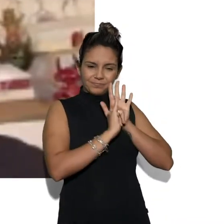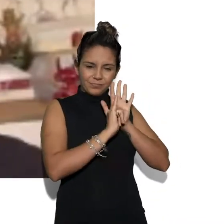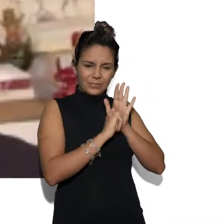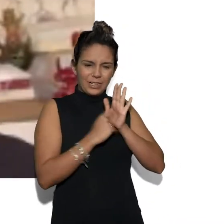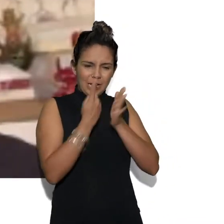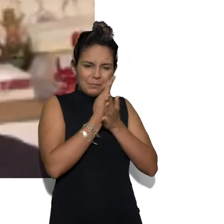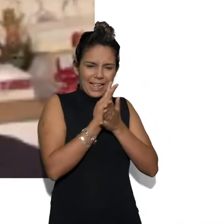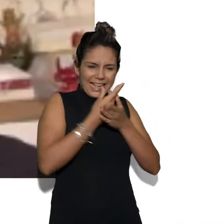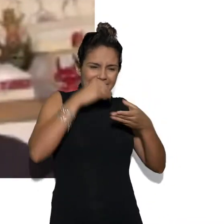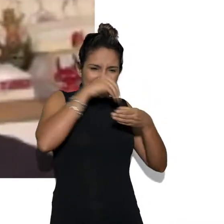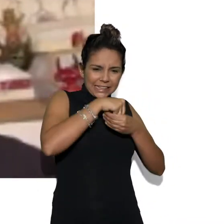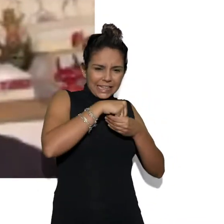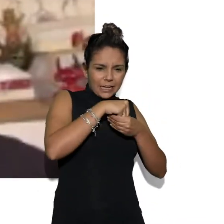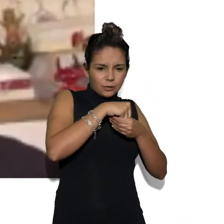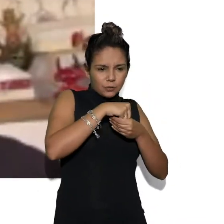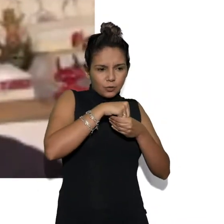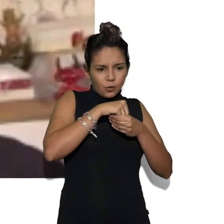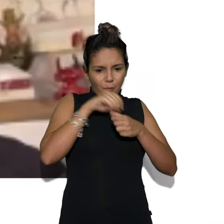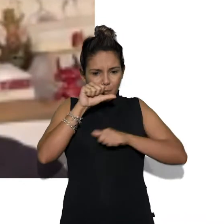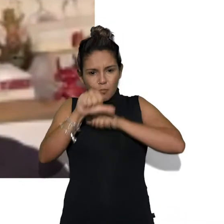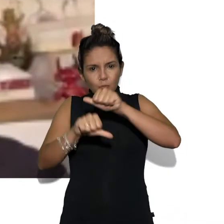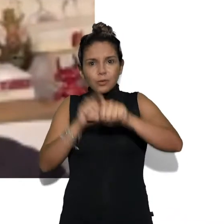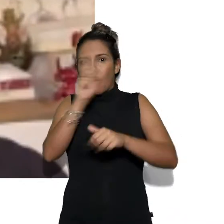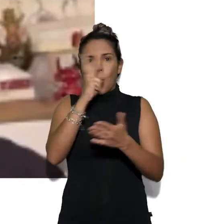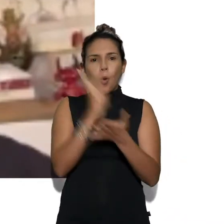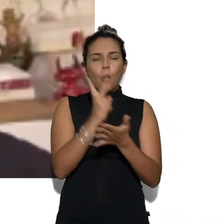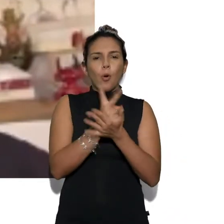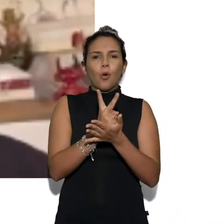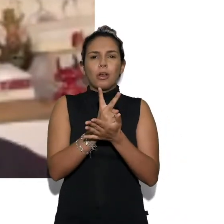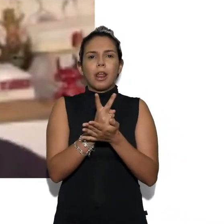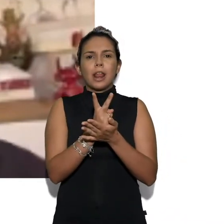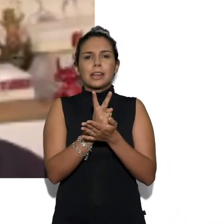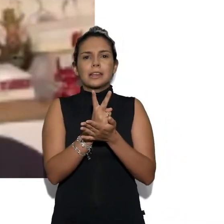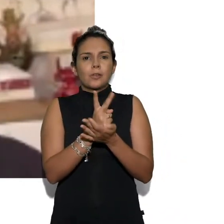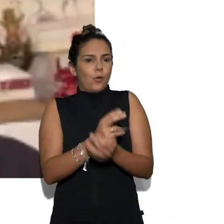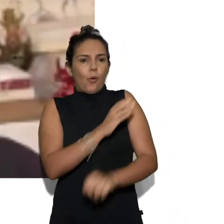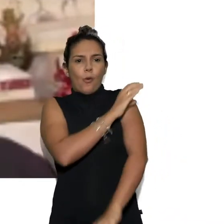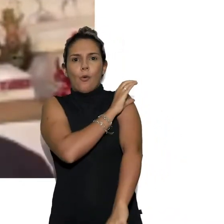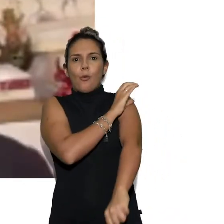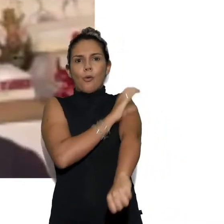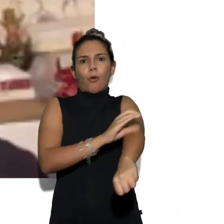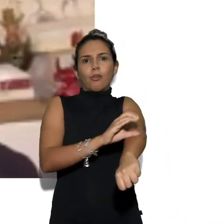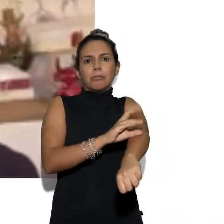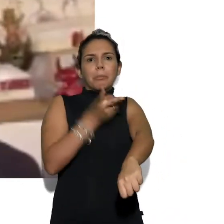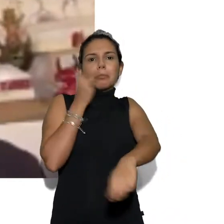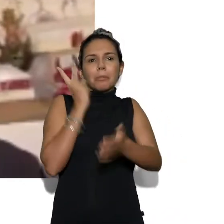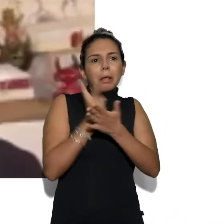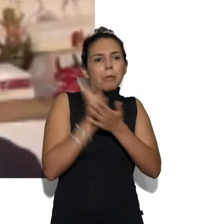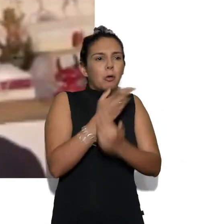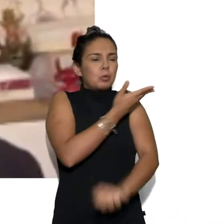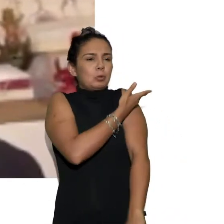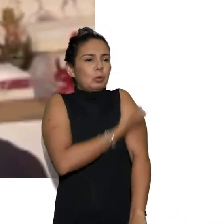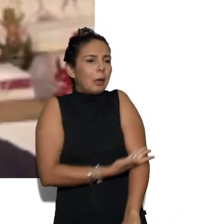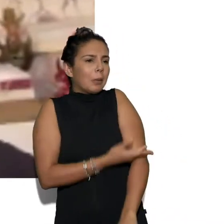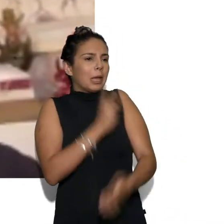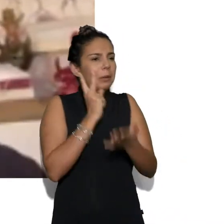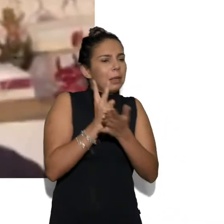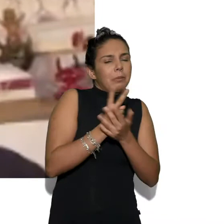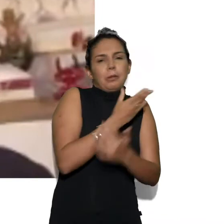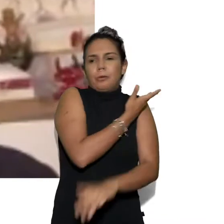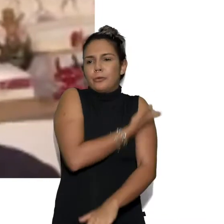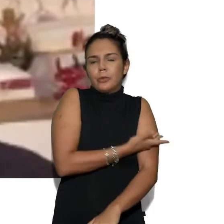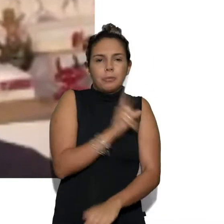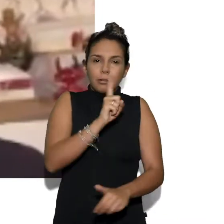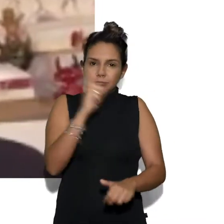reconhecemos? E esse susto inicial, que ainda não terminou, mas que eu creio que